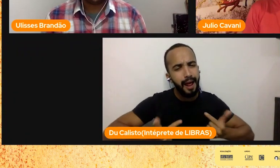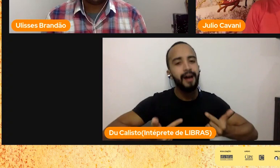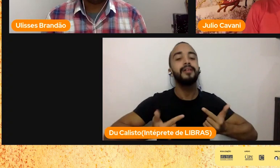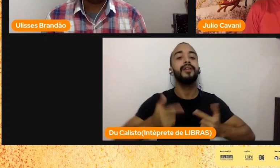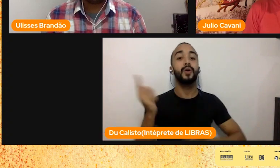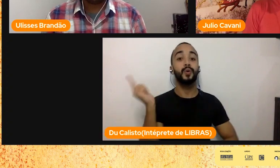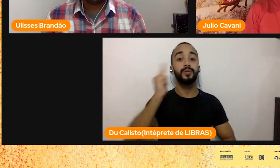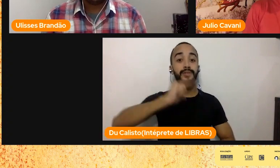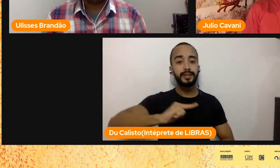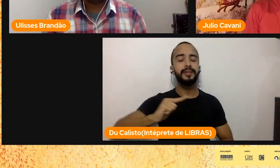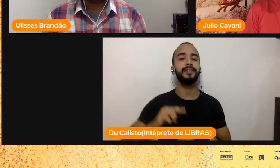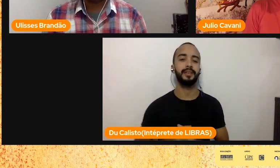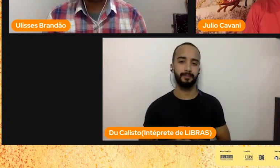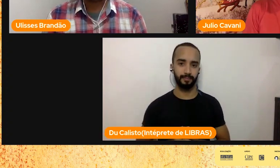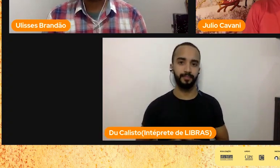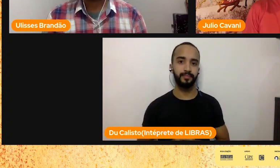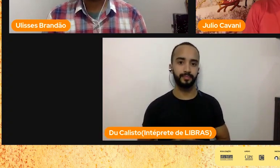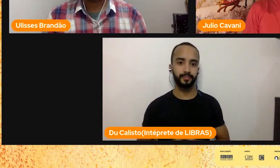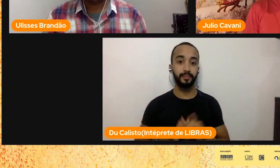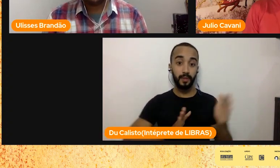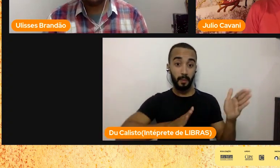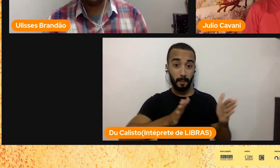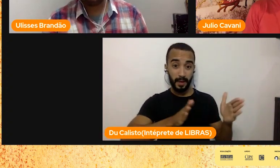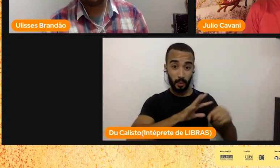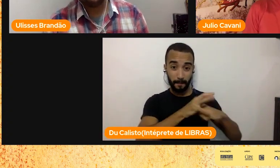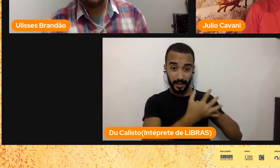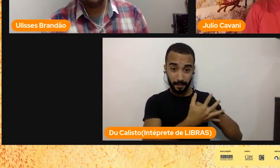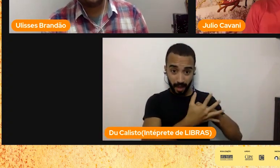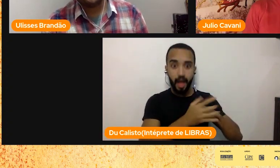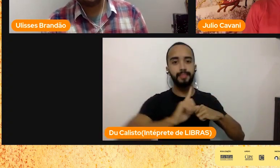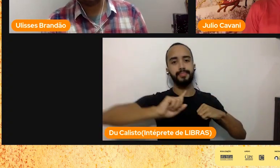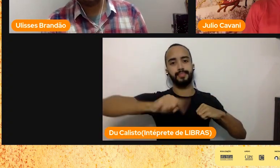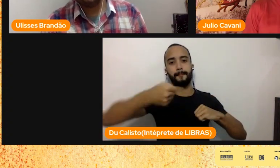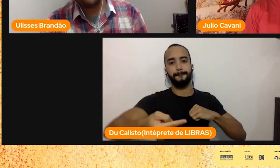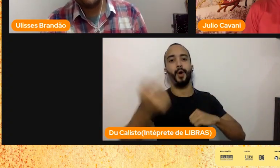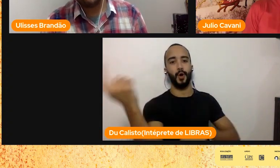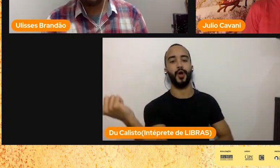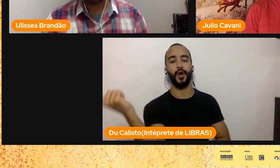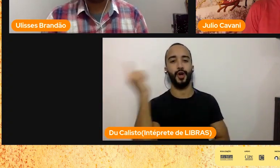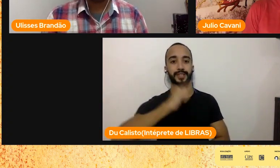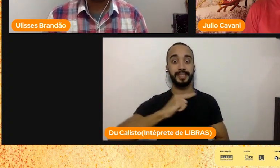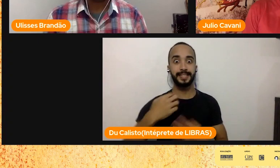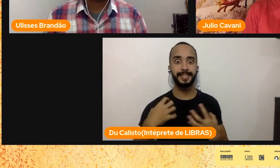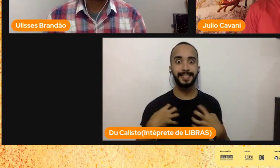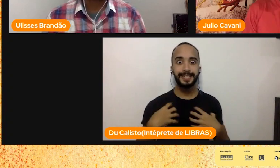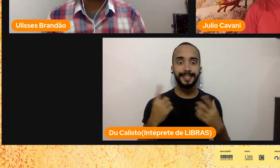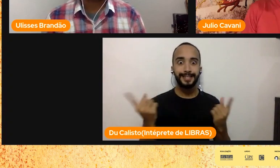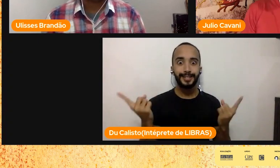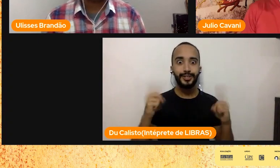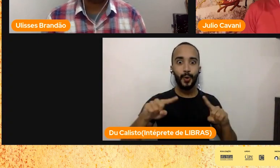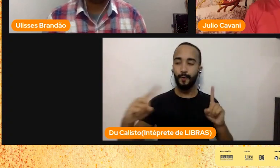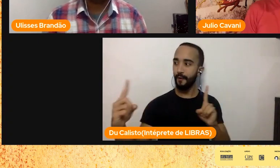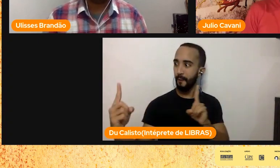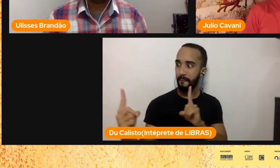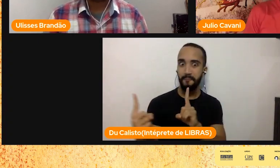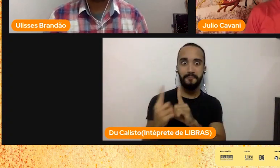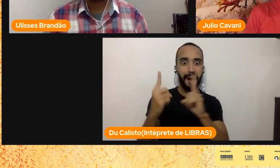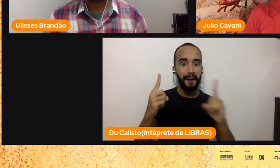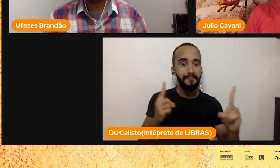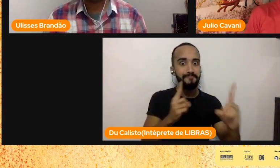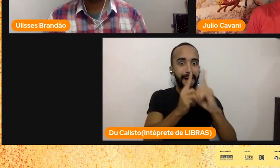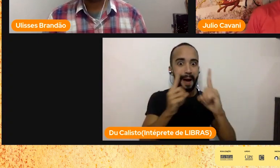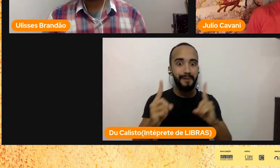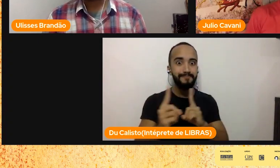após essa fase da pandemia, ter de volta essa sensação de ver junto com o público, de estar lá ouvindo a